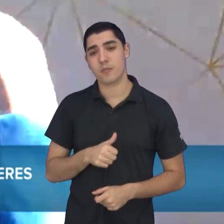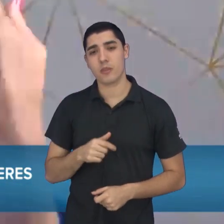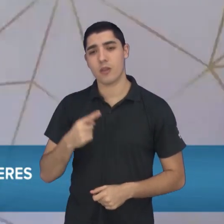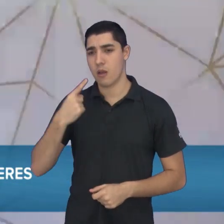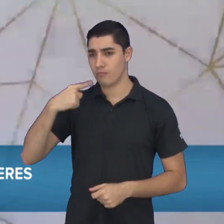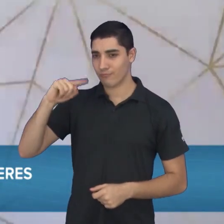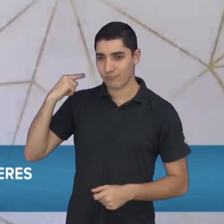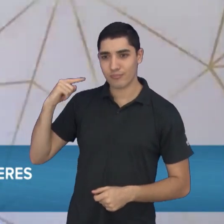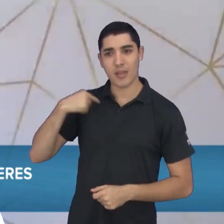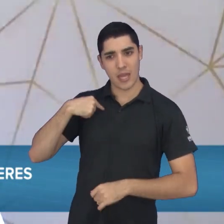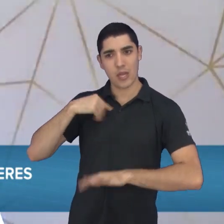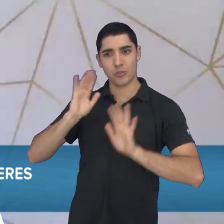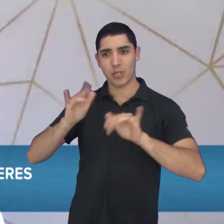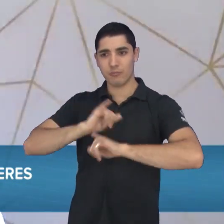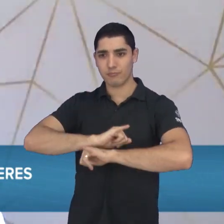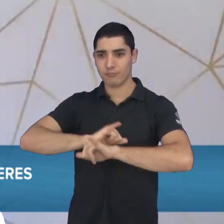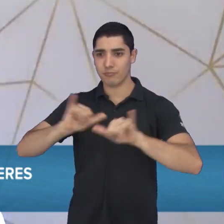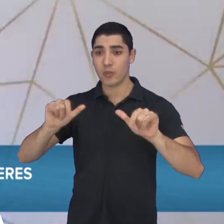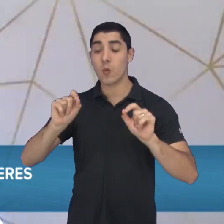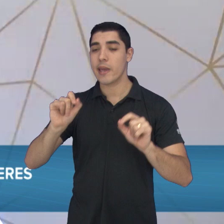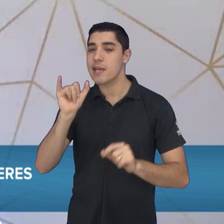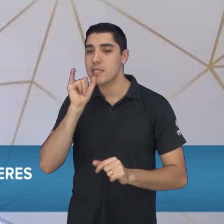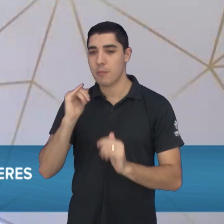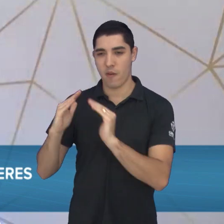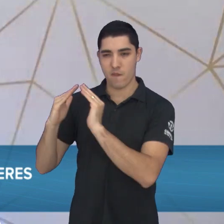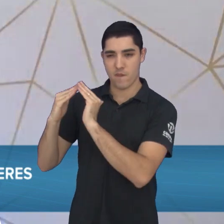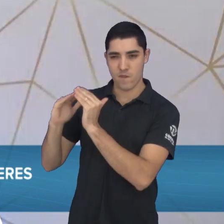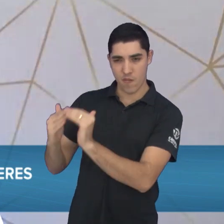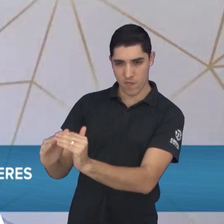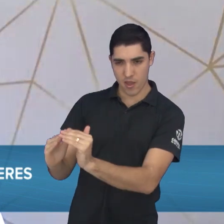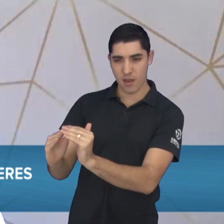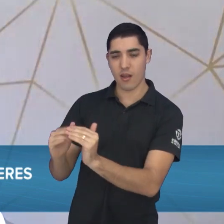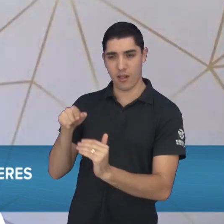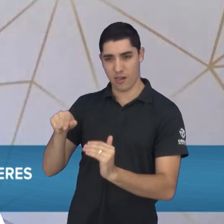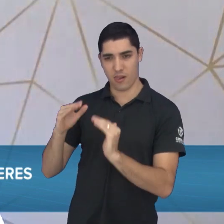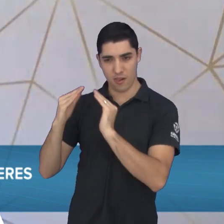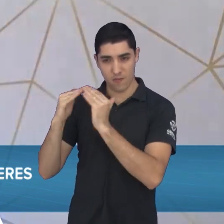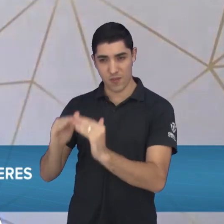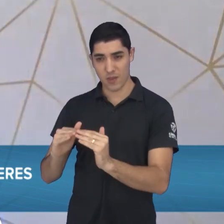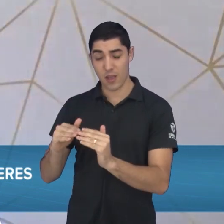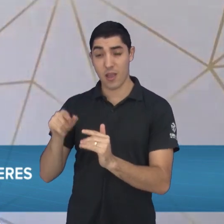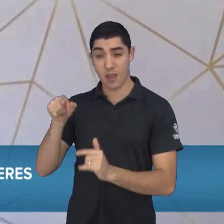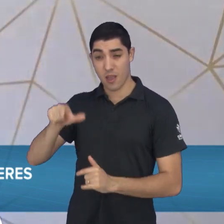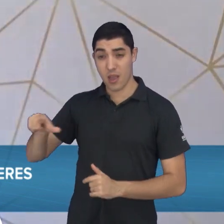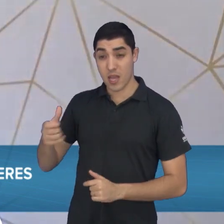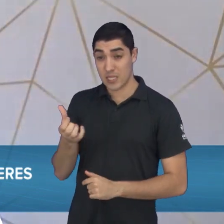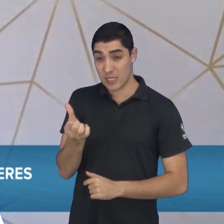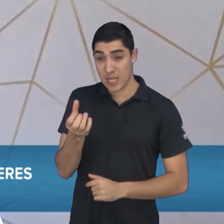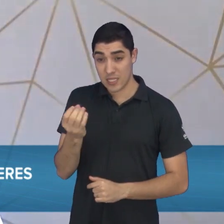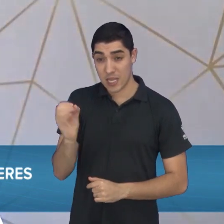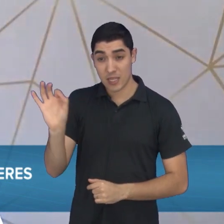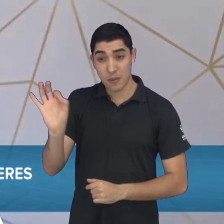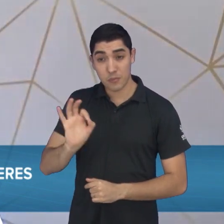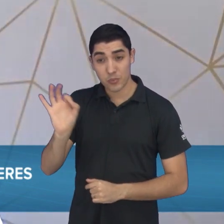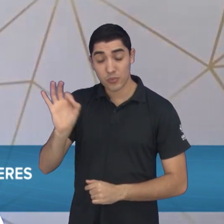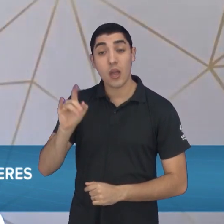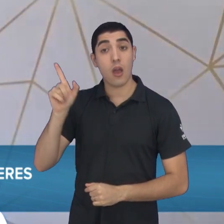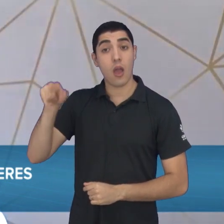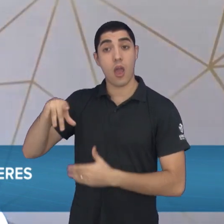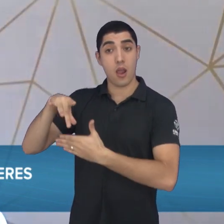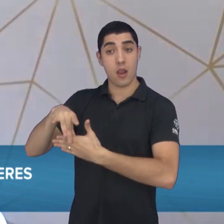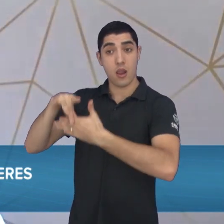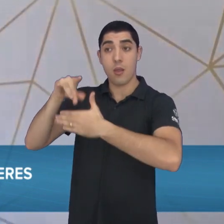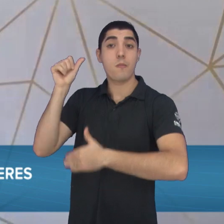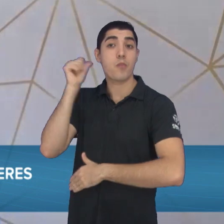por um exemplo, né, nas favelas, os negócios que existem lá, mais de 60% são liderados por mulheres.